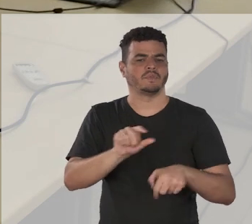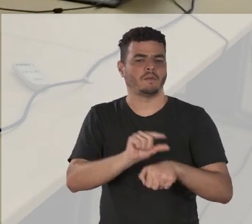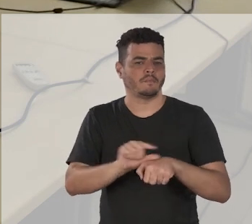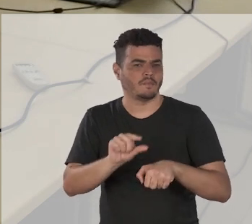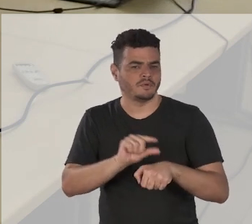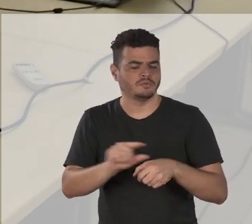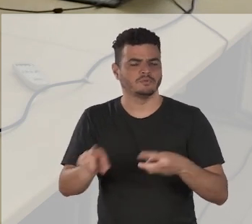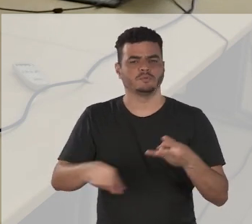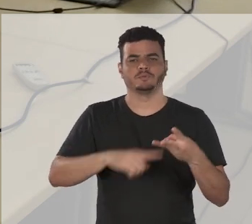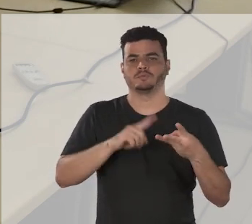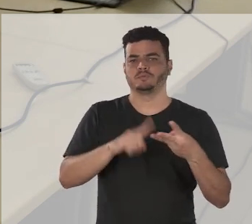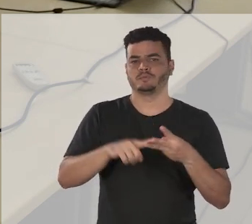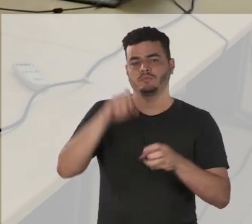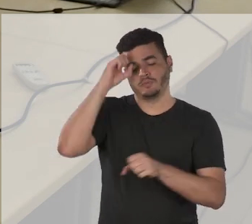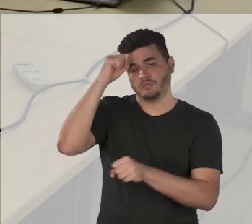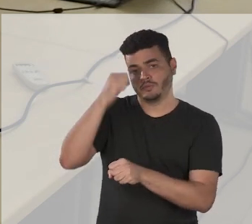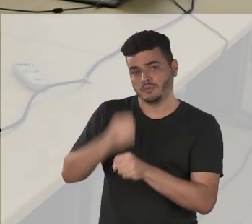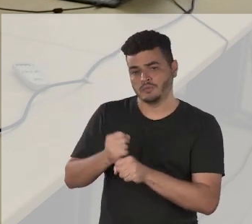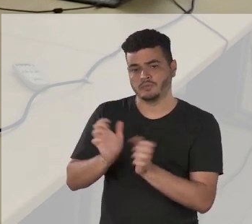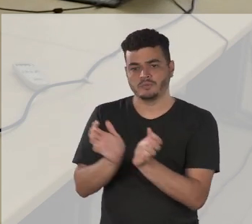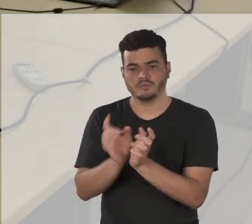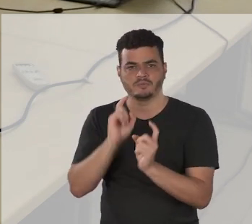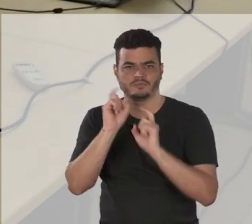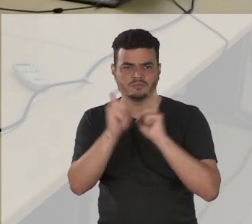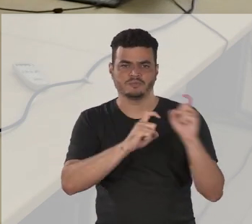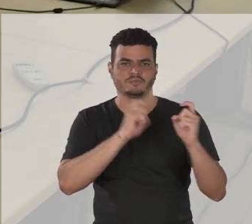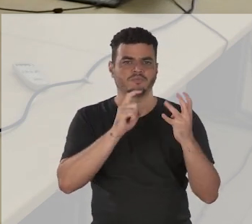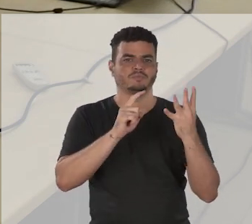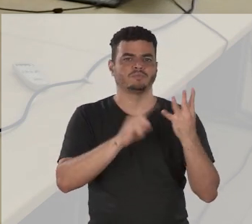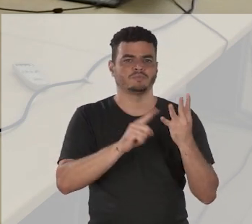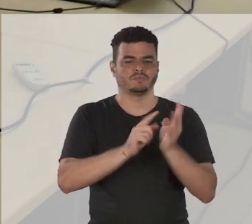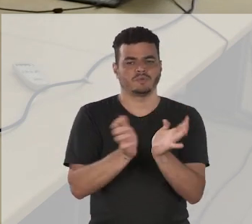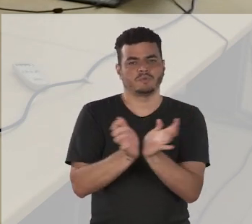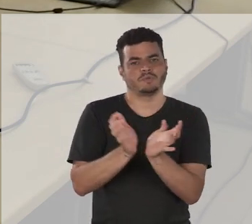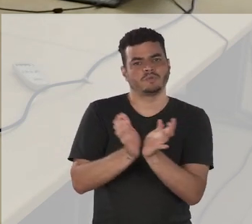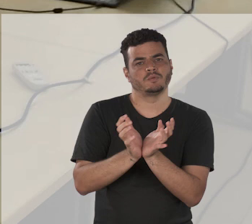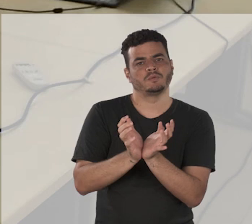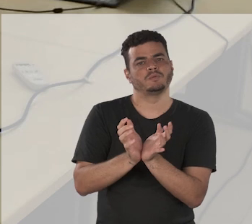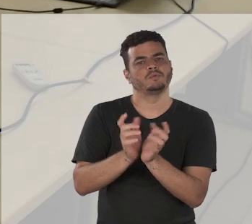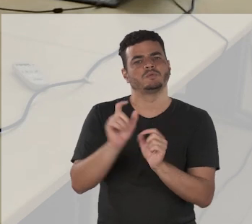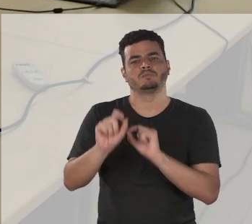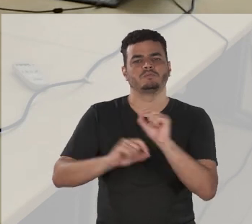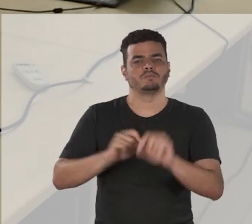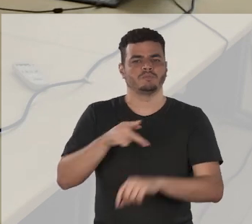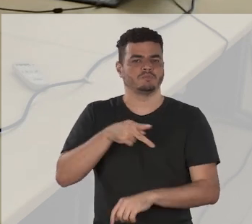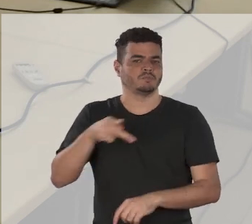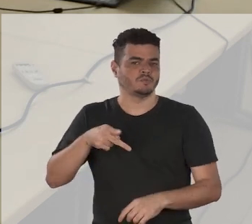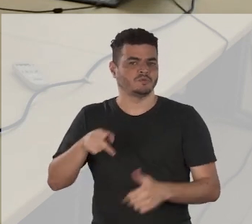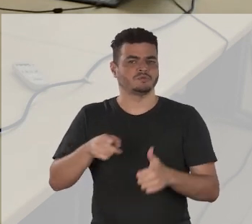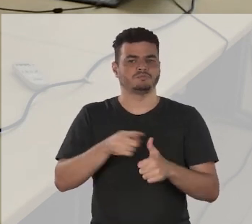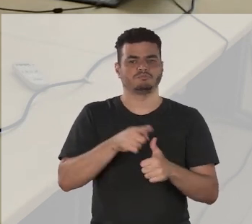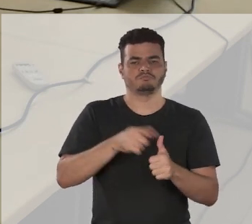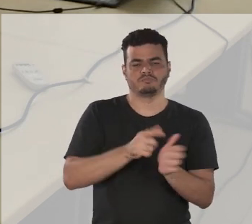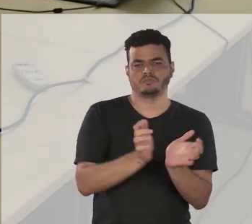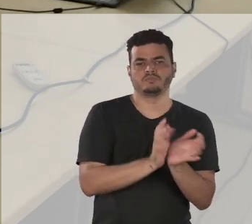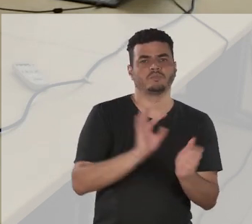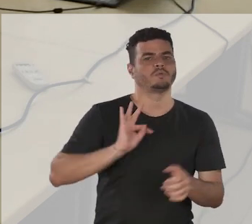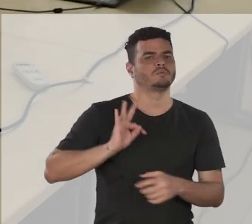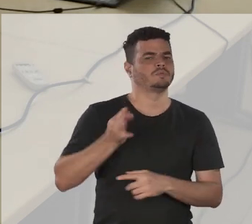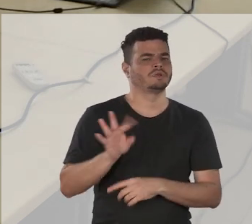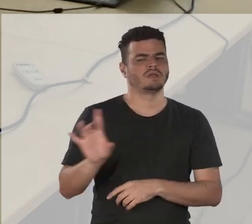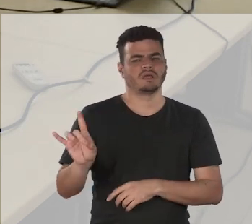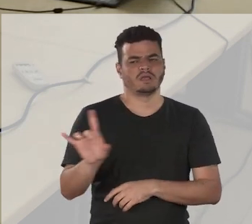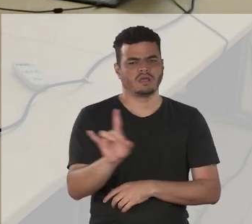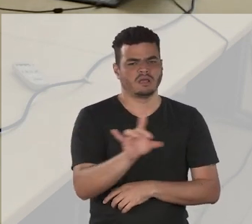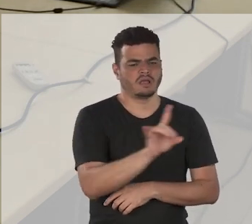minicursos, coordenadores de grupo de discussão, comissão científica, monitoria, os técnicos, cada uma contribuiu